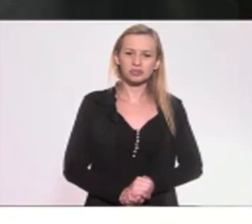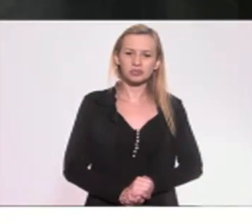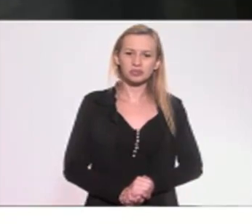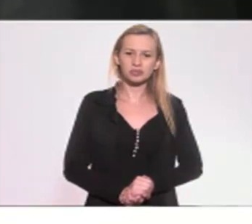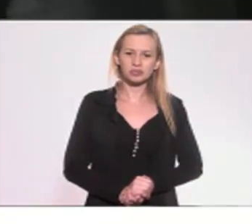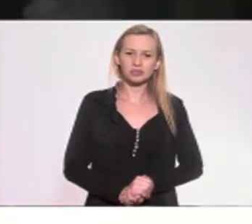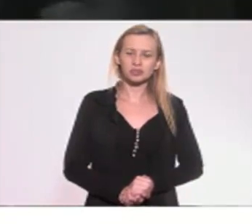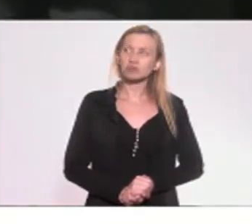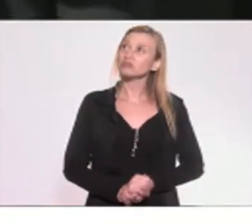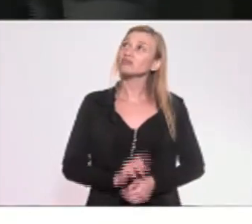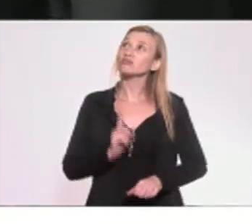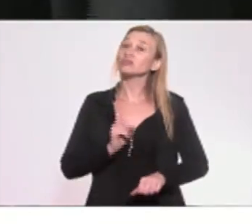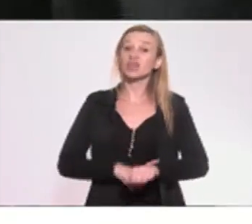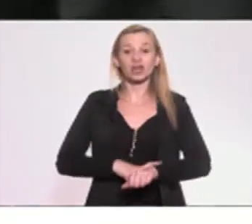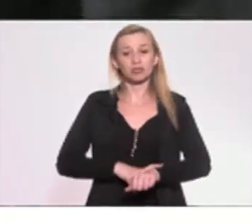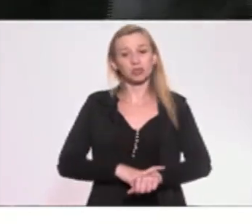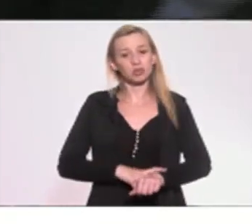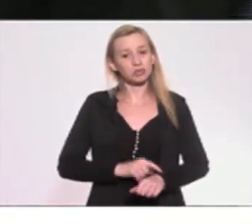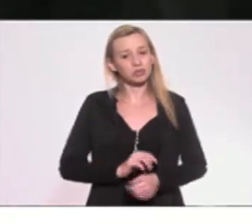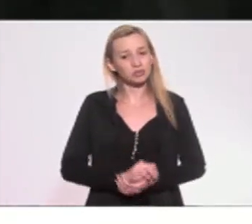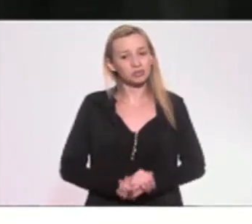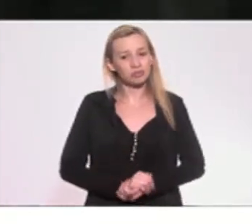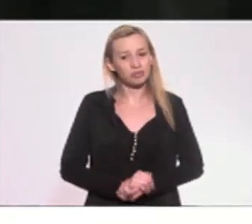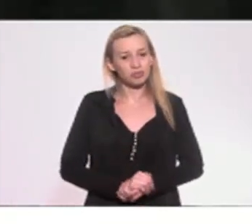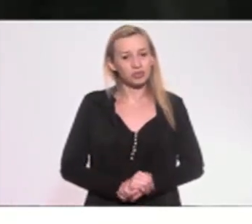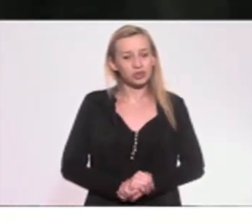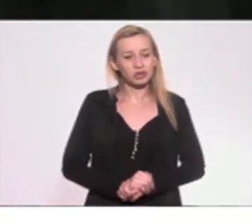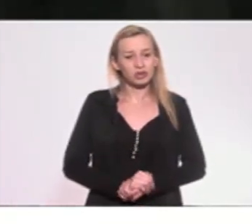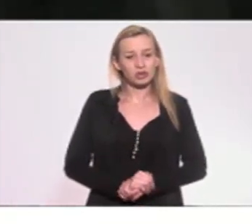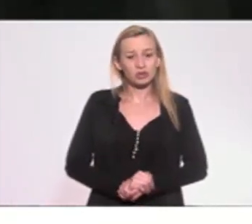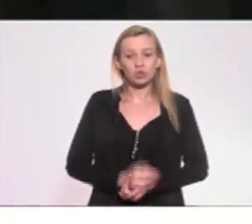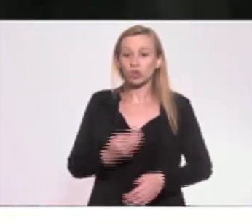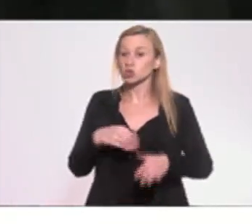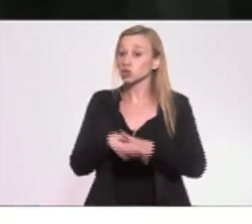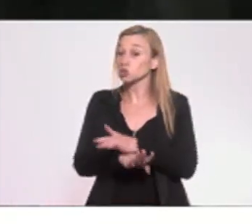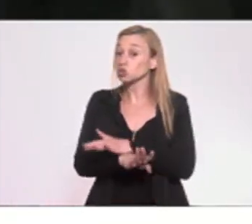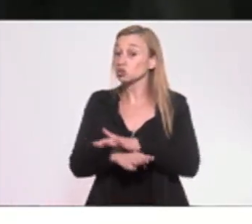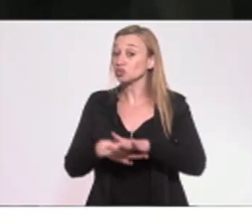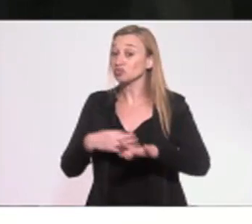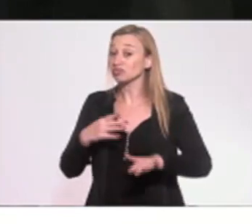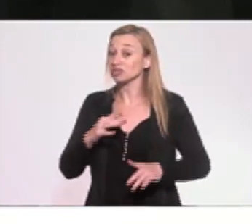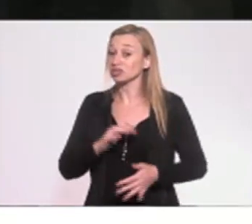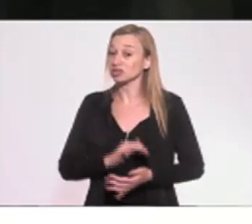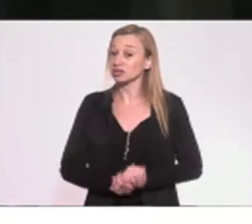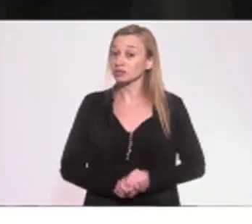Ó tempos, ó costumes,